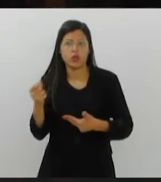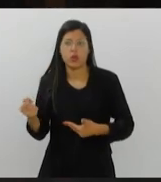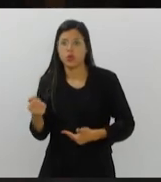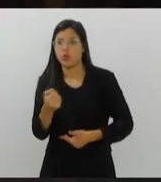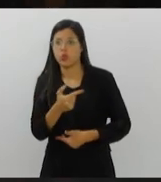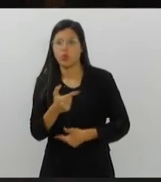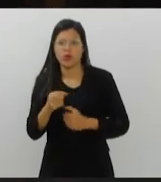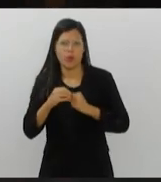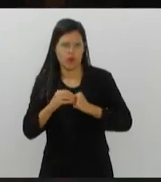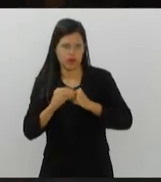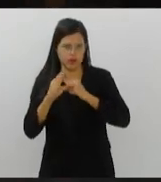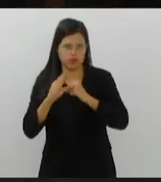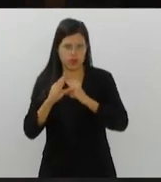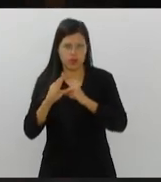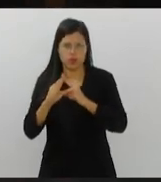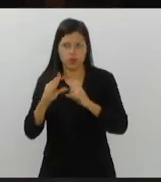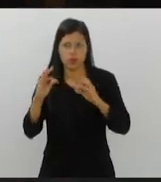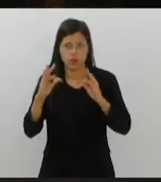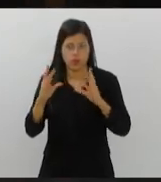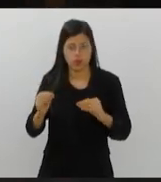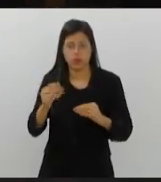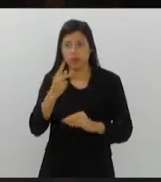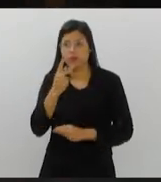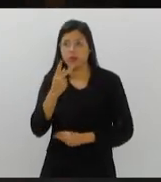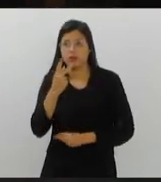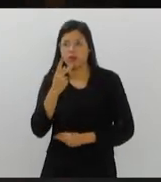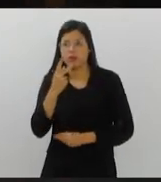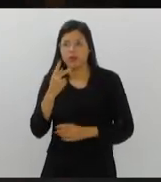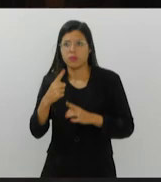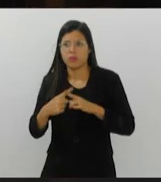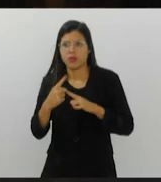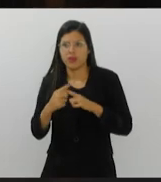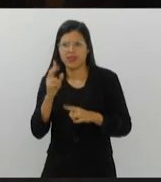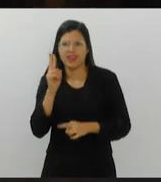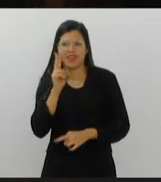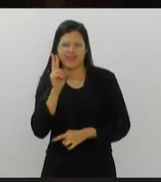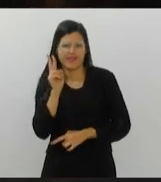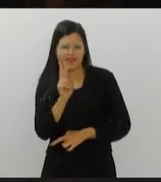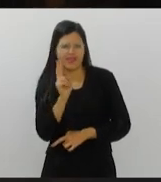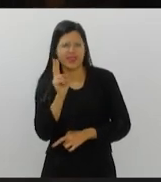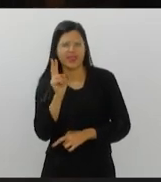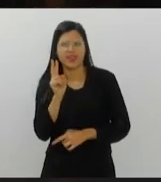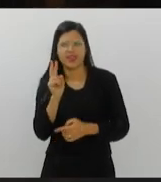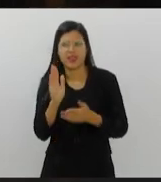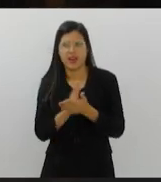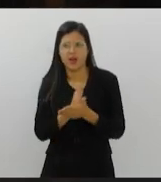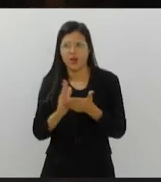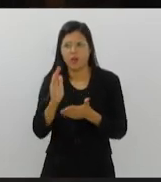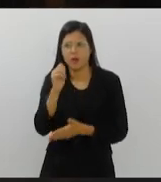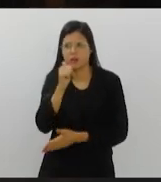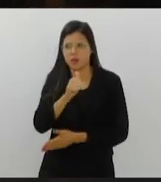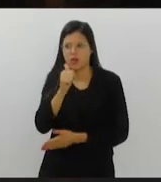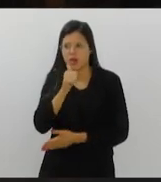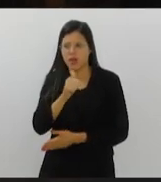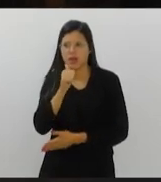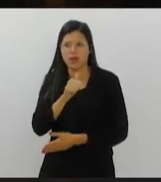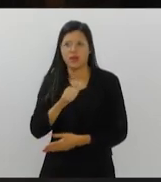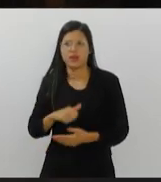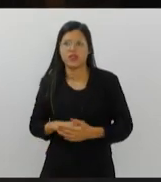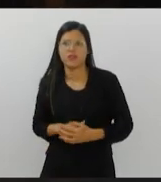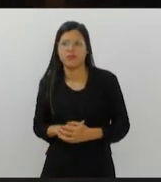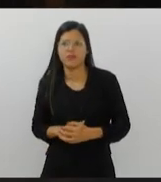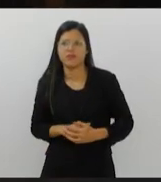saber. Tudo isso que eu estou falando, porque vi aqui algumas mulheres negras, tentei olhar e ver. Vou dizer para os